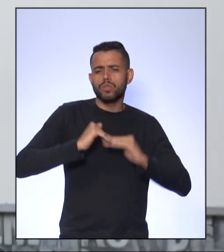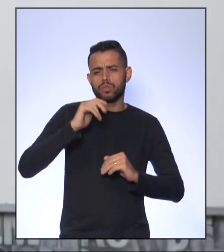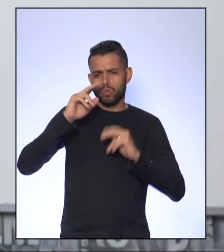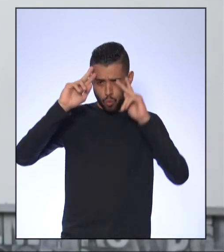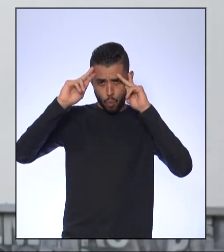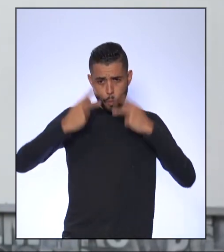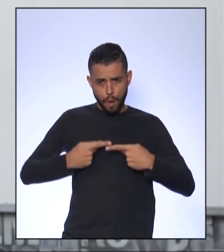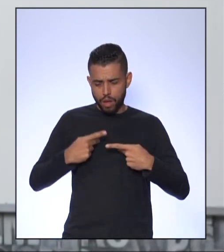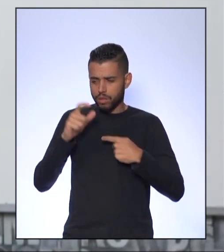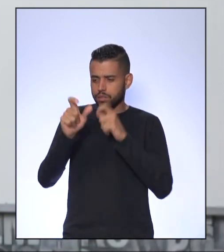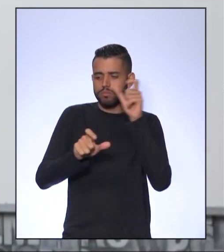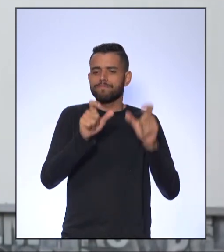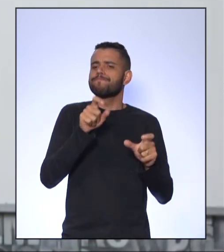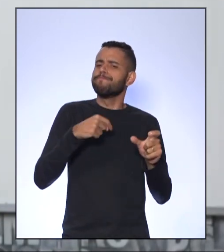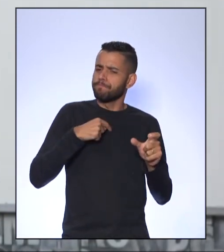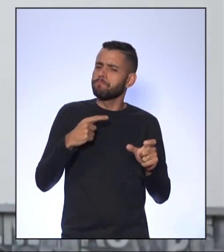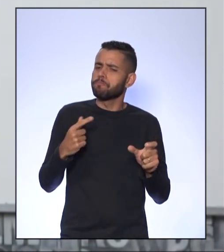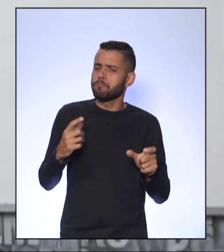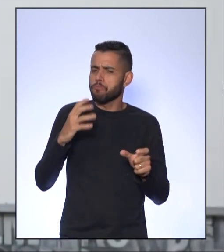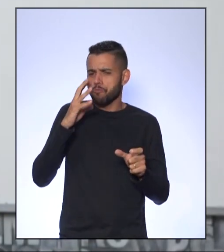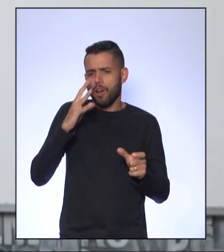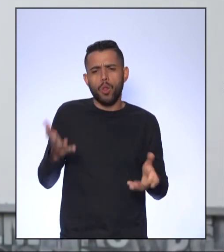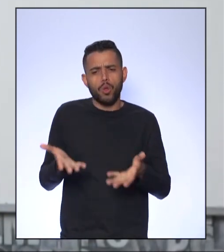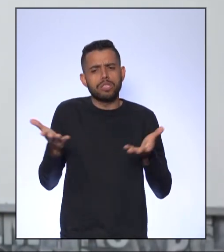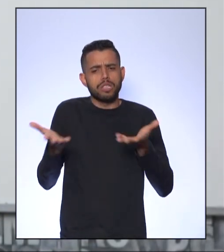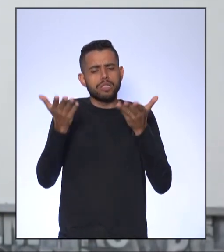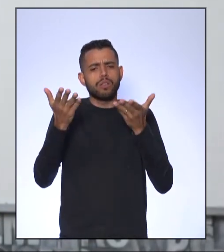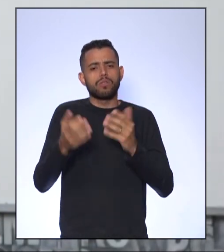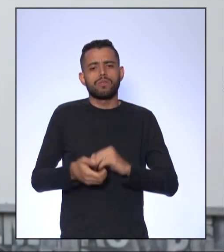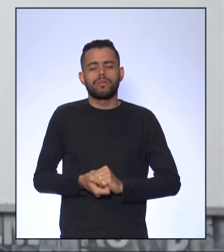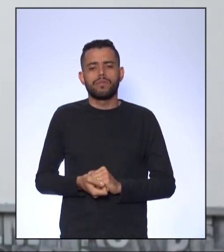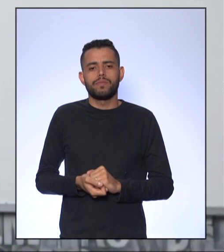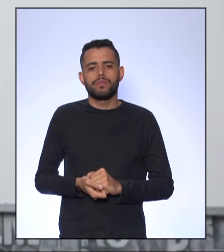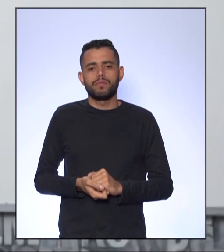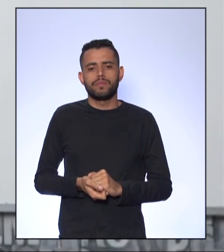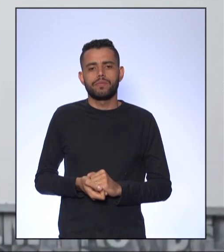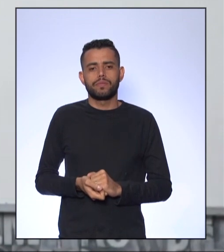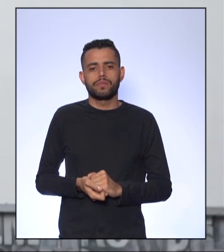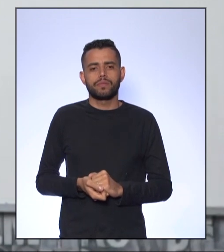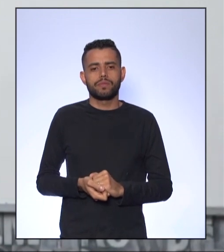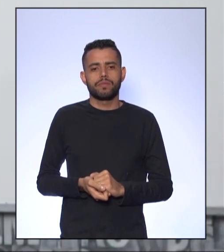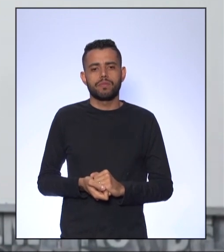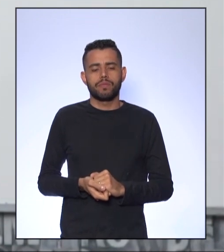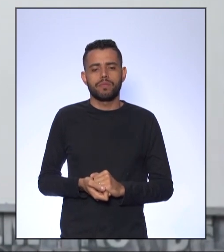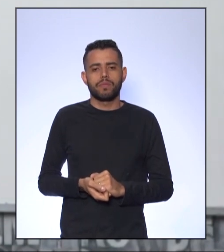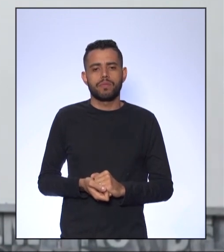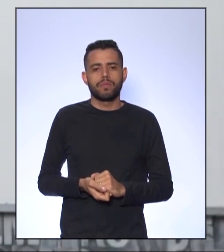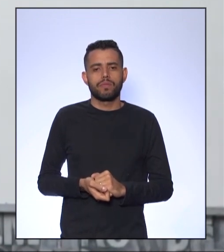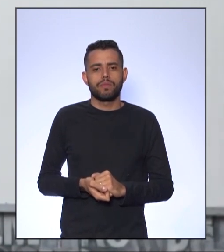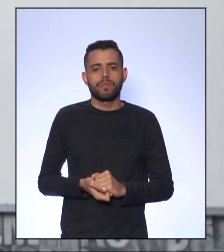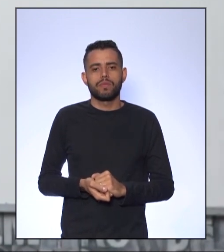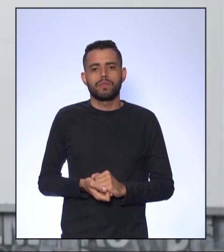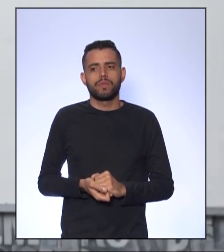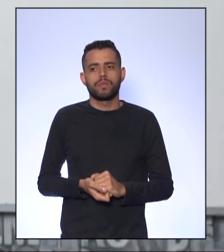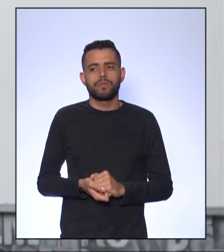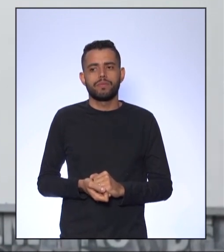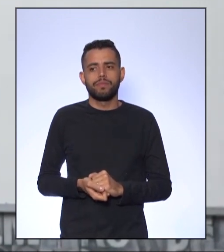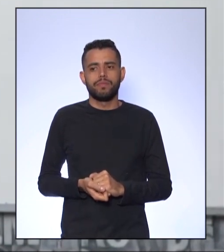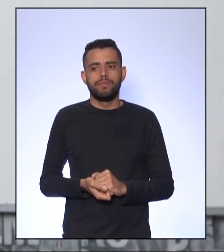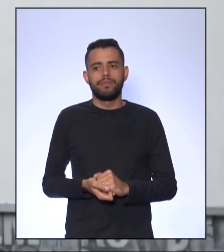Aqui no renascimento cultural, eu começo a